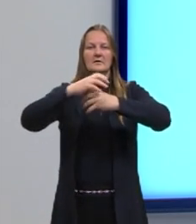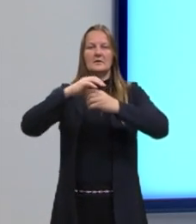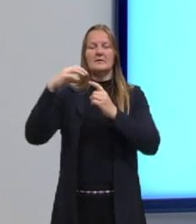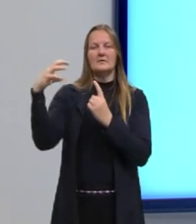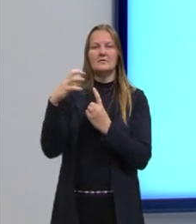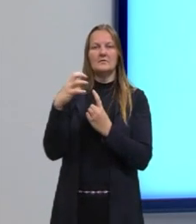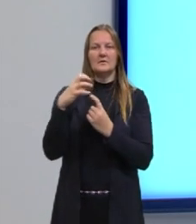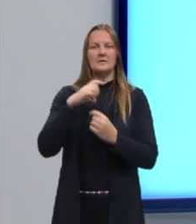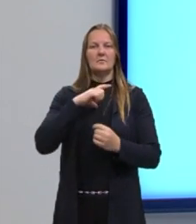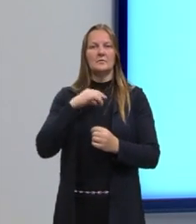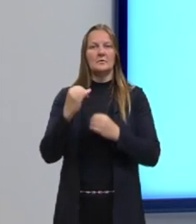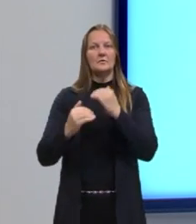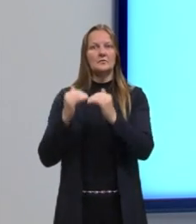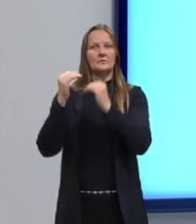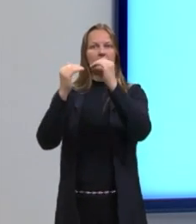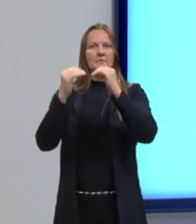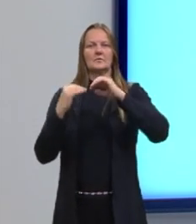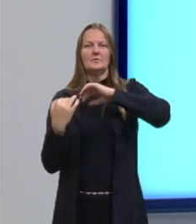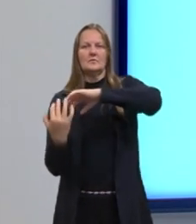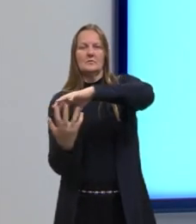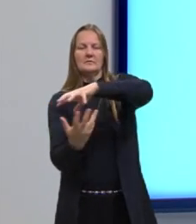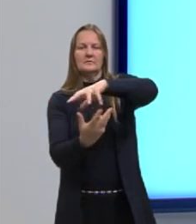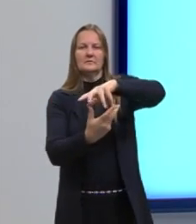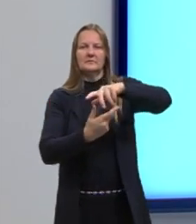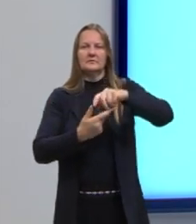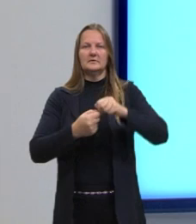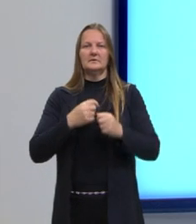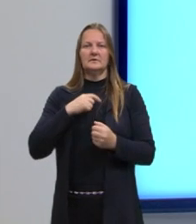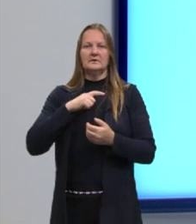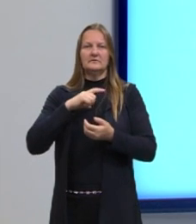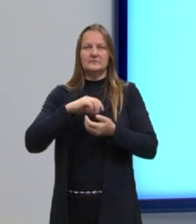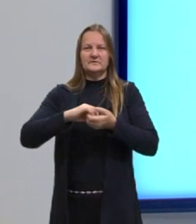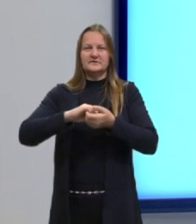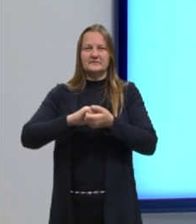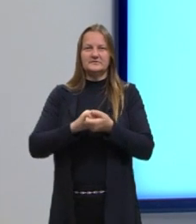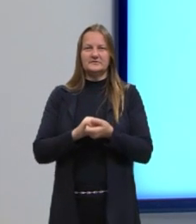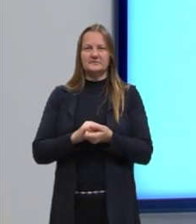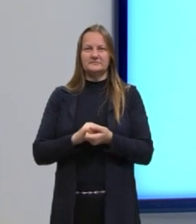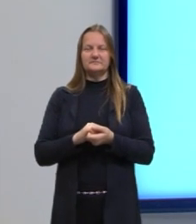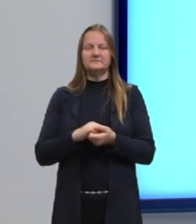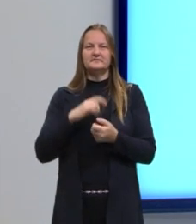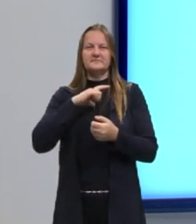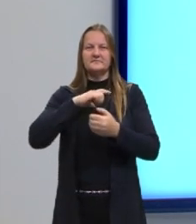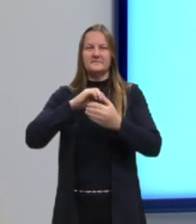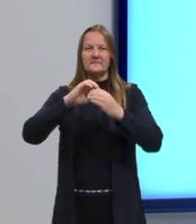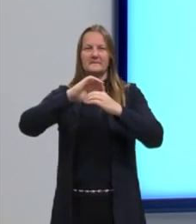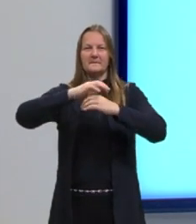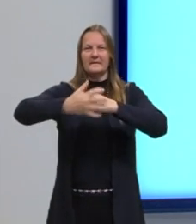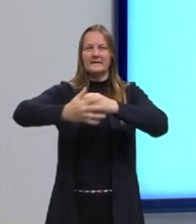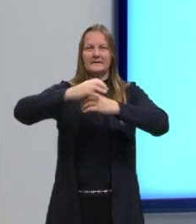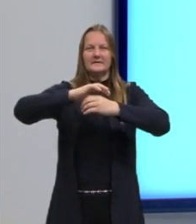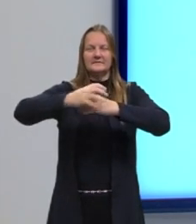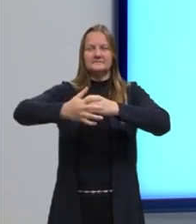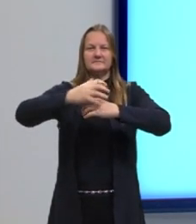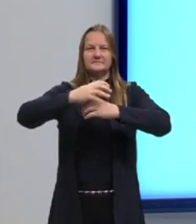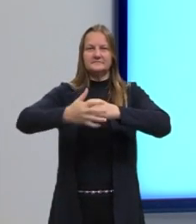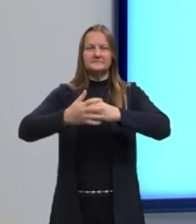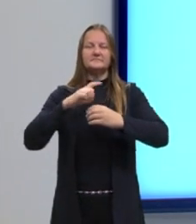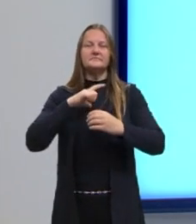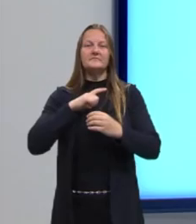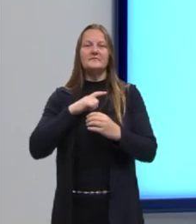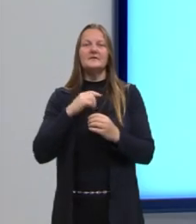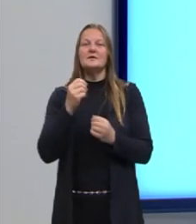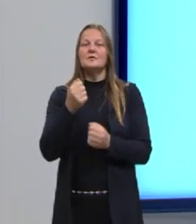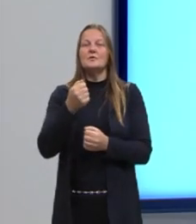crucial no desenvolvimento e no funcionamento básico desse sistema terrestre está sendo abalada com